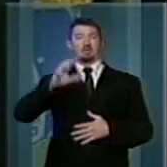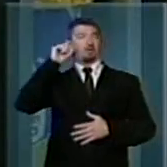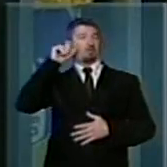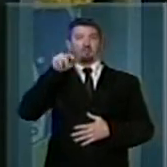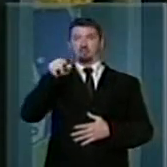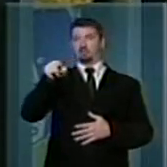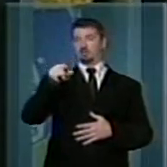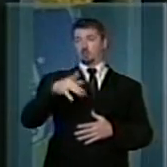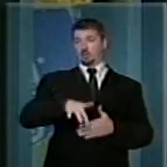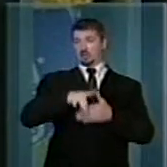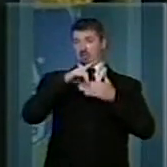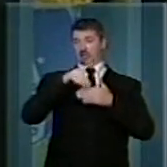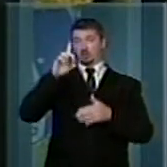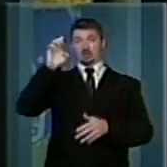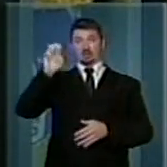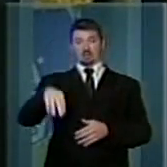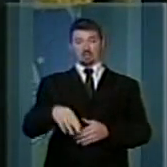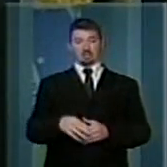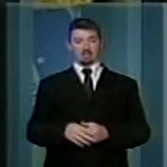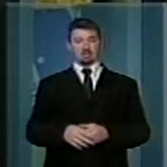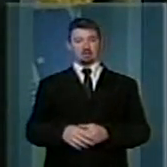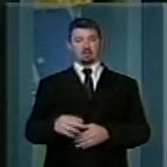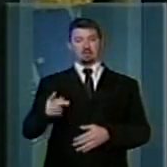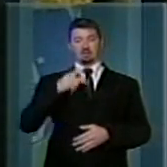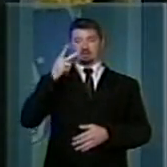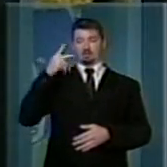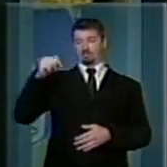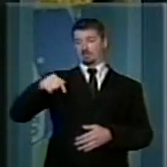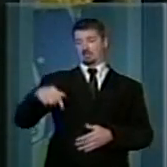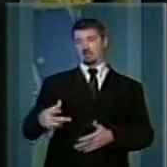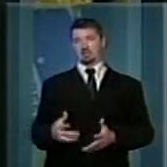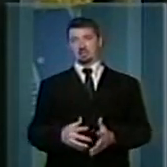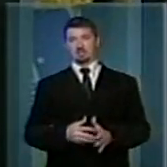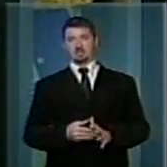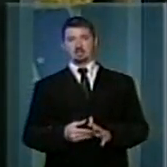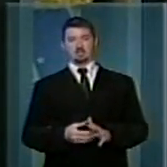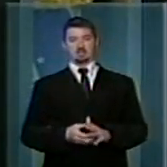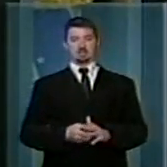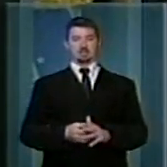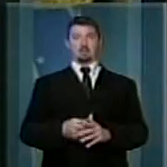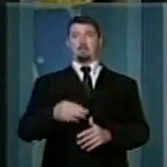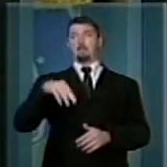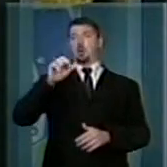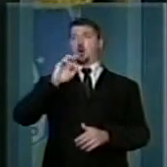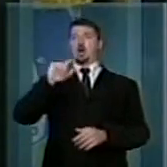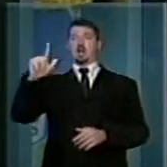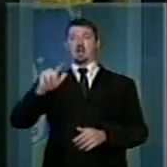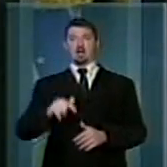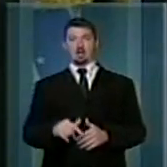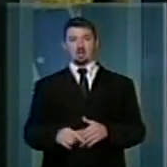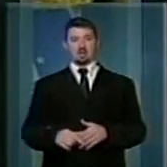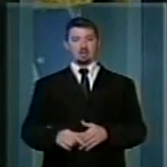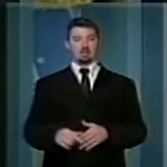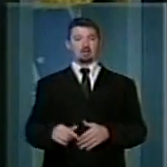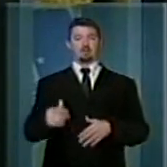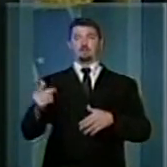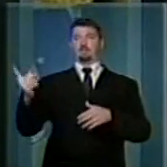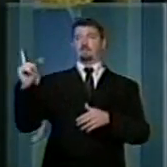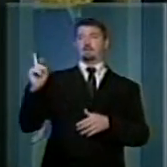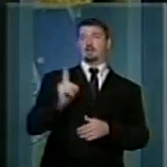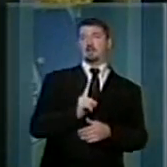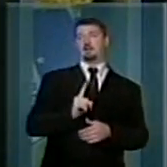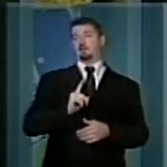discurso do líder dos democratas falando aqui em moralidade, trazendo aqui